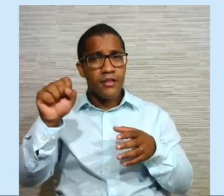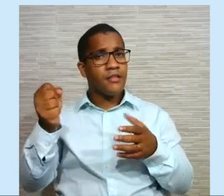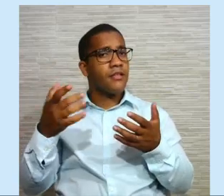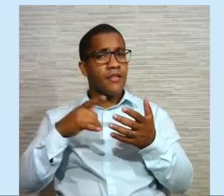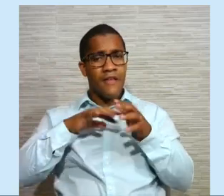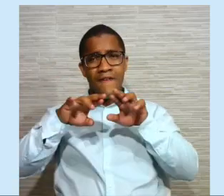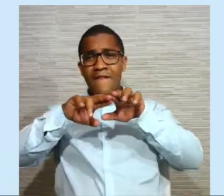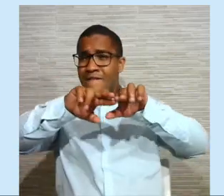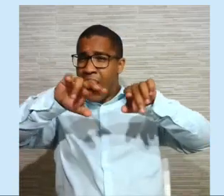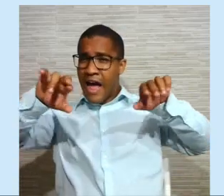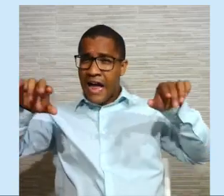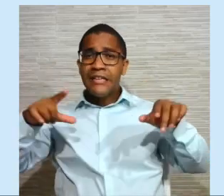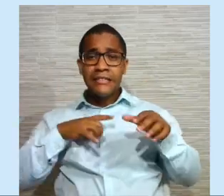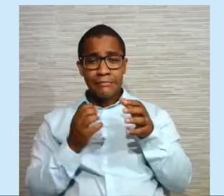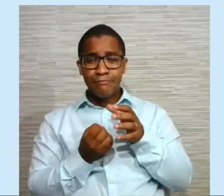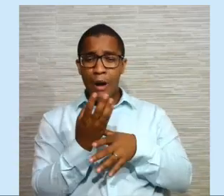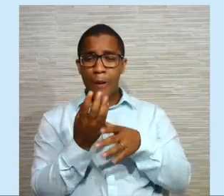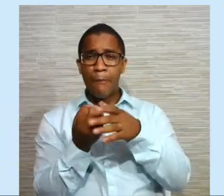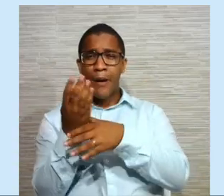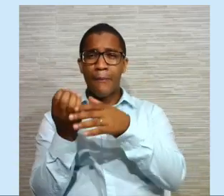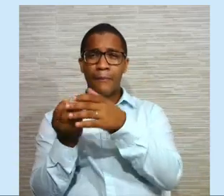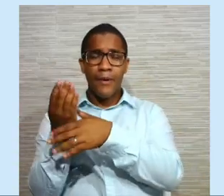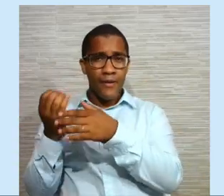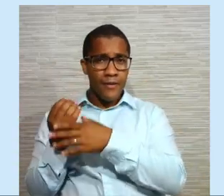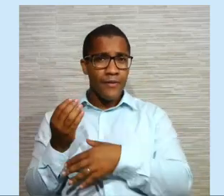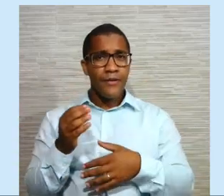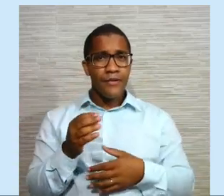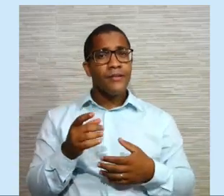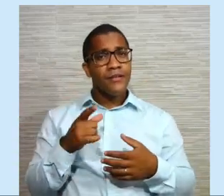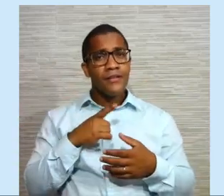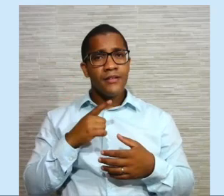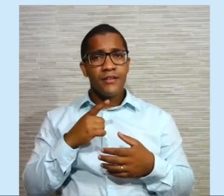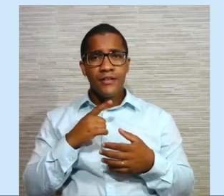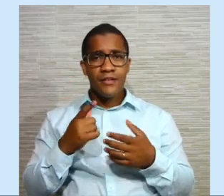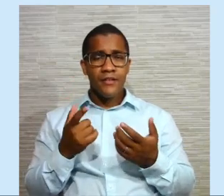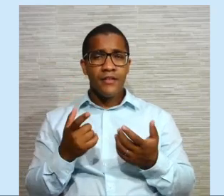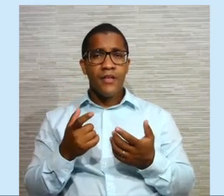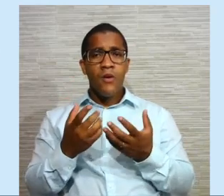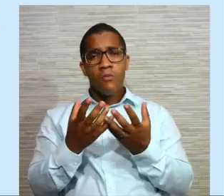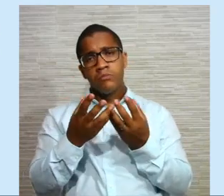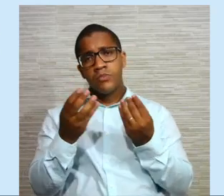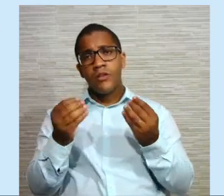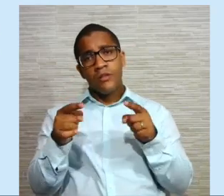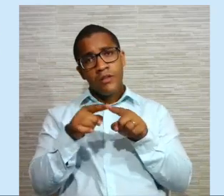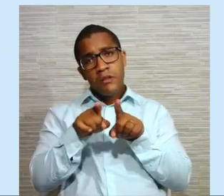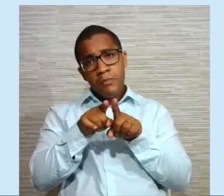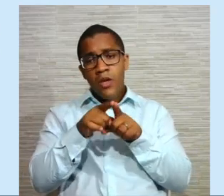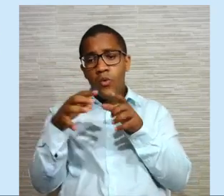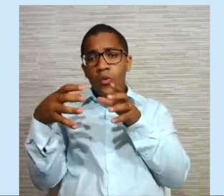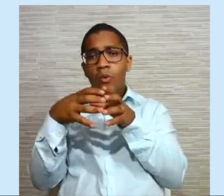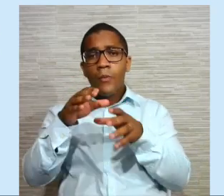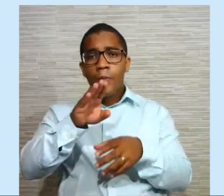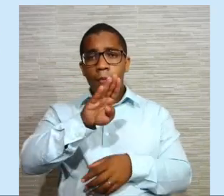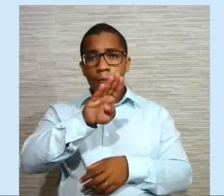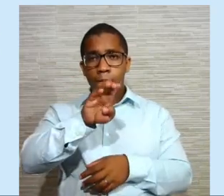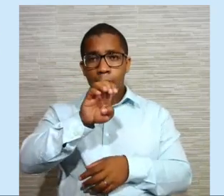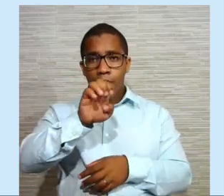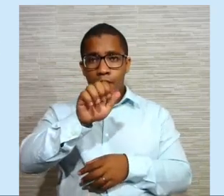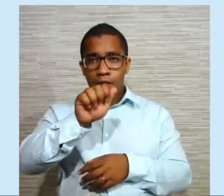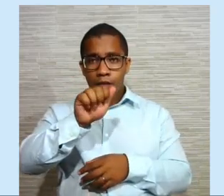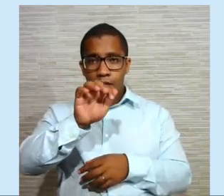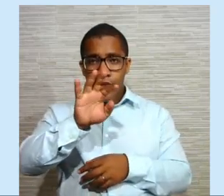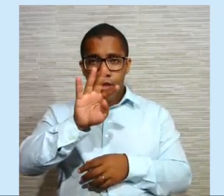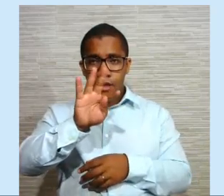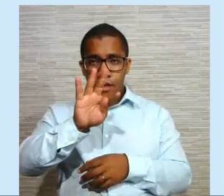Yardbirds, Rod Stewart também surgiu nessa época, The Who, Rolling Stones e os Beatles. Então, e essas bandas,